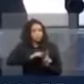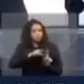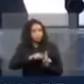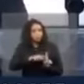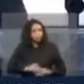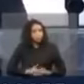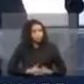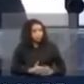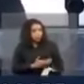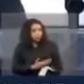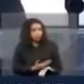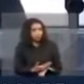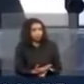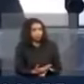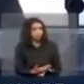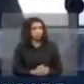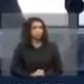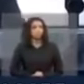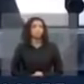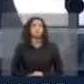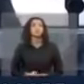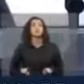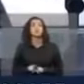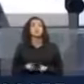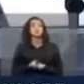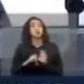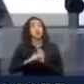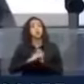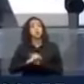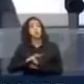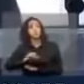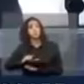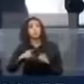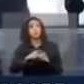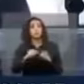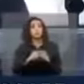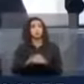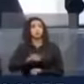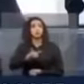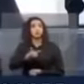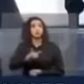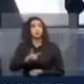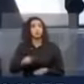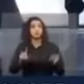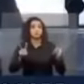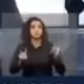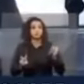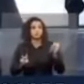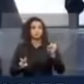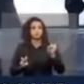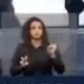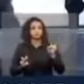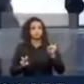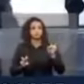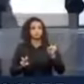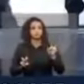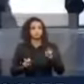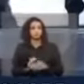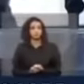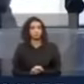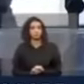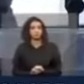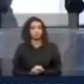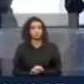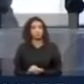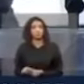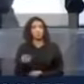Além disso, o Código Civil legisla, por meio do artigo 2º, que, abre aspas, a personalidade